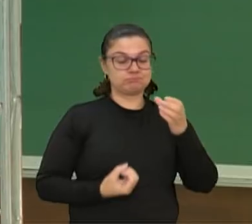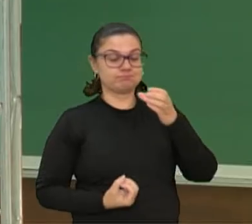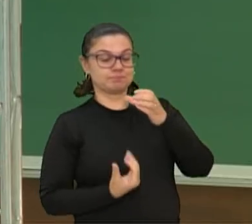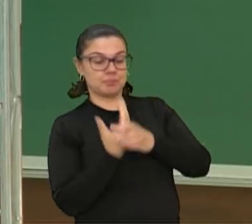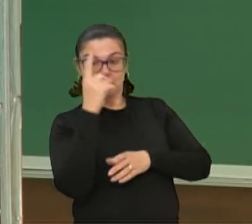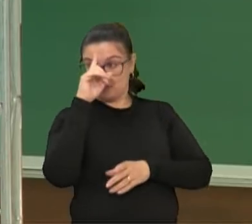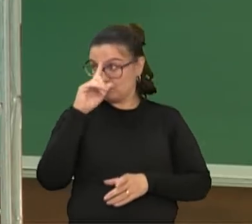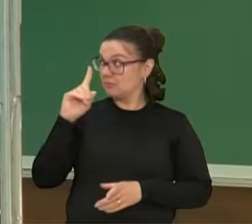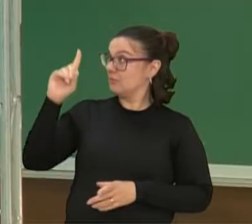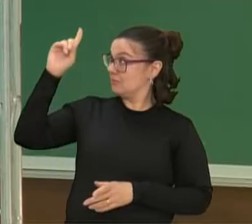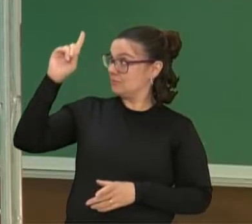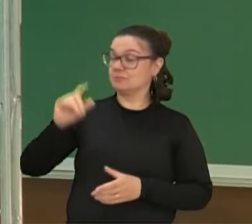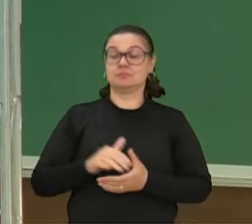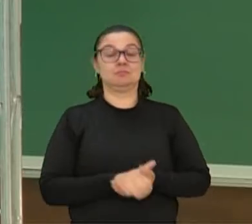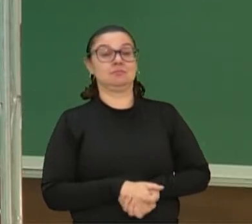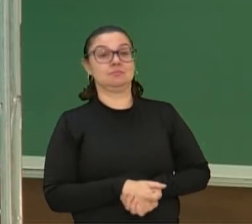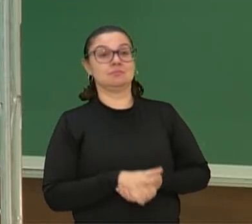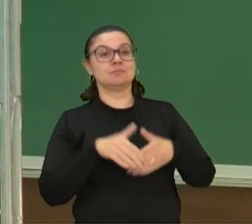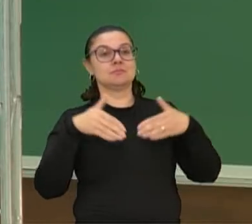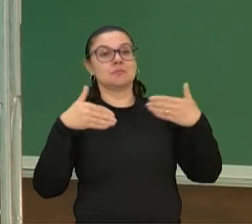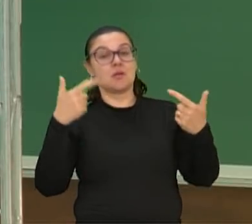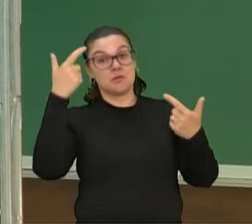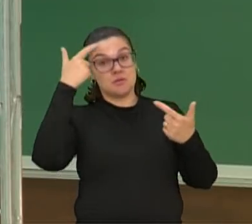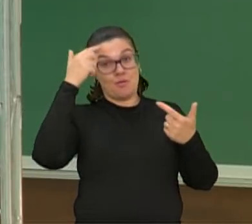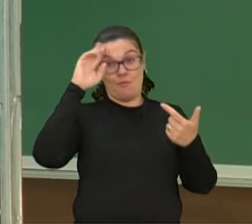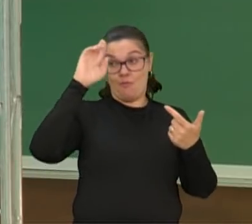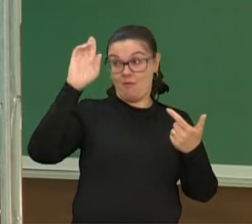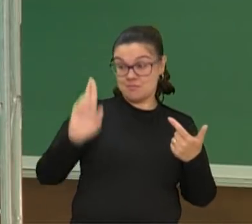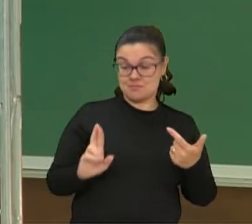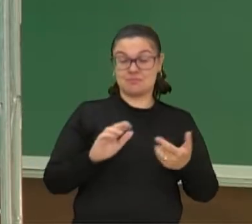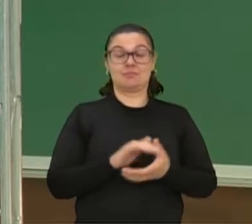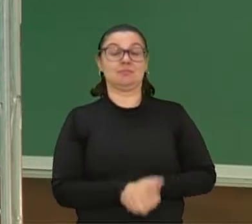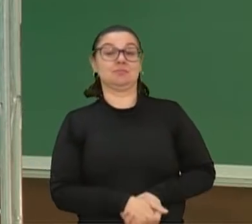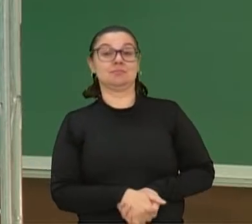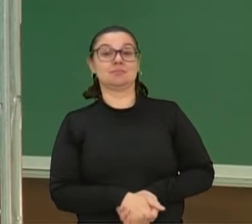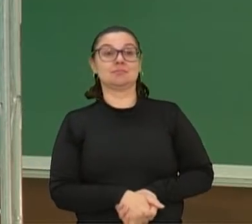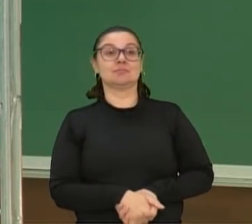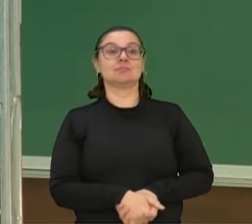de Deus, por meio da razão.